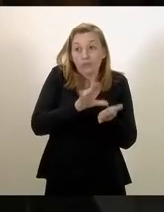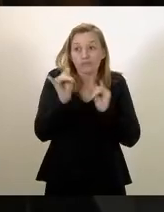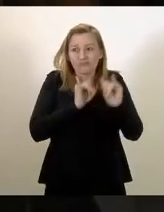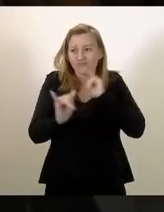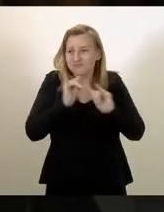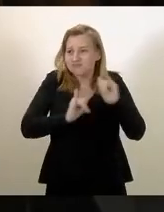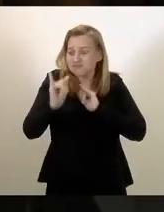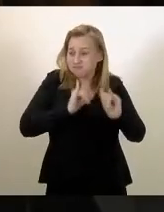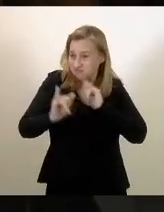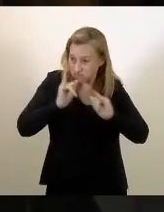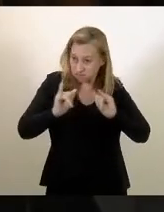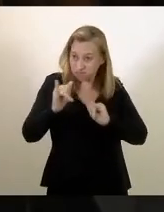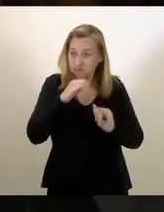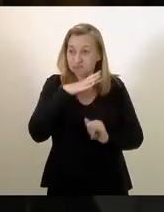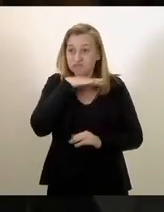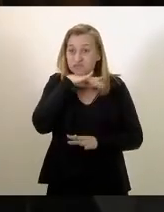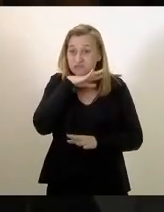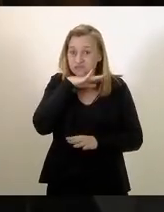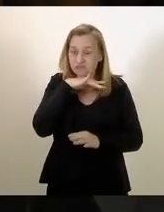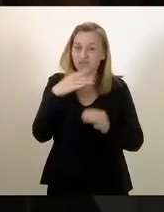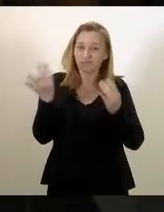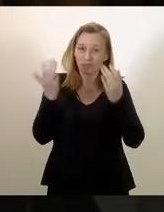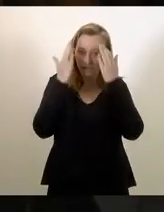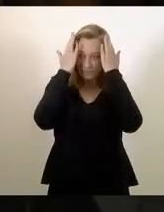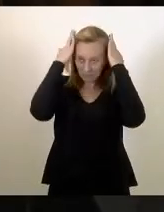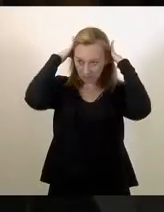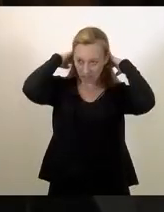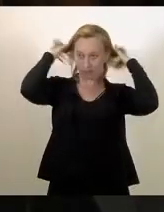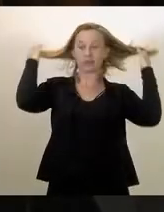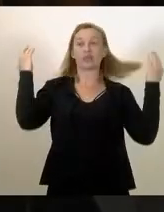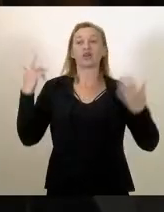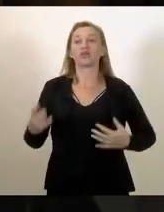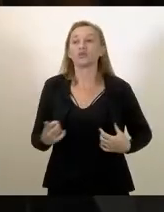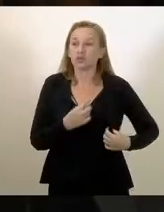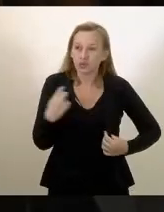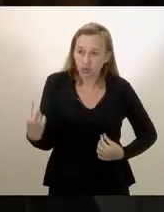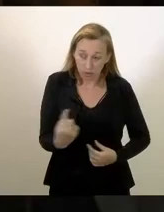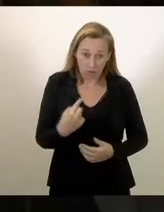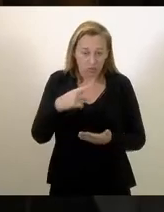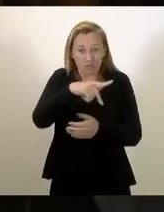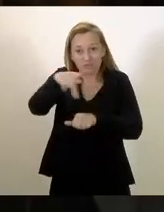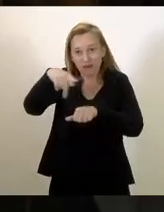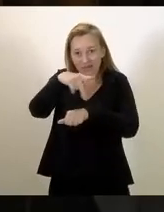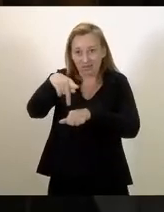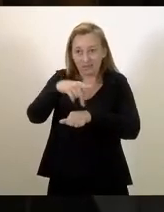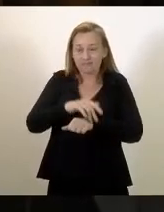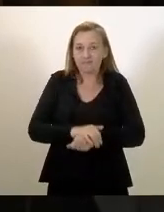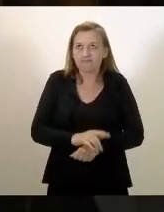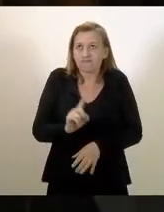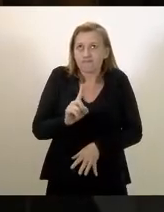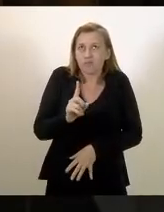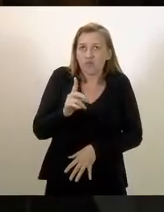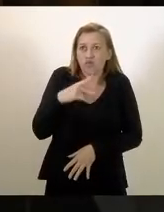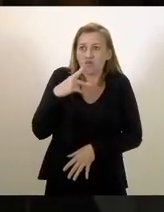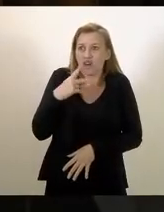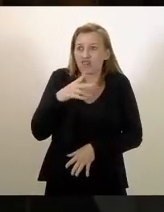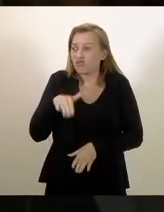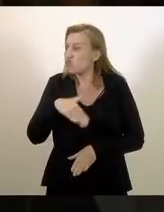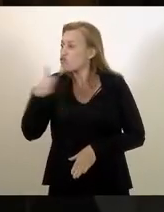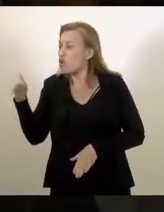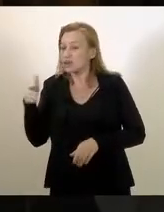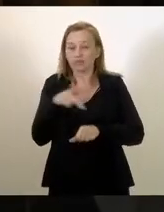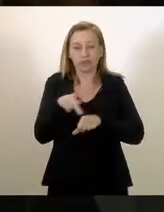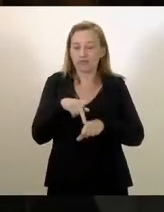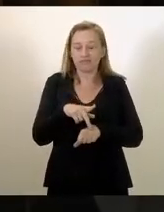desastrosas no nosso país não estou nem querendo sair fora do país